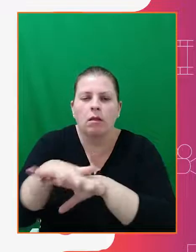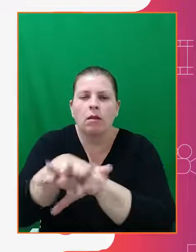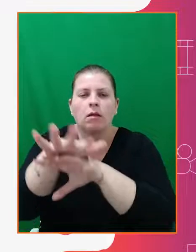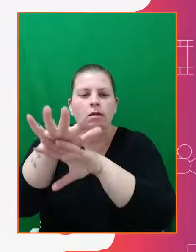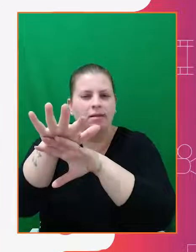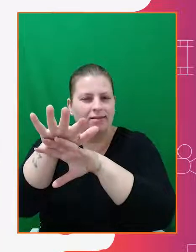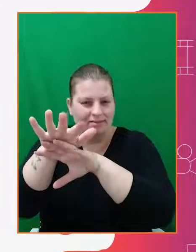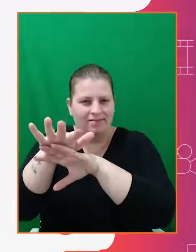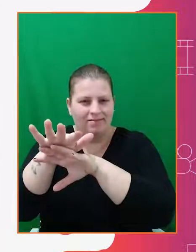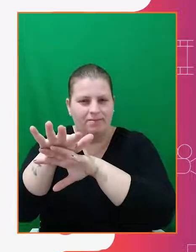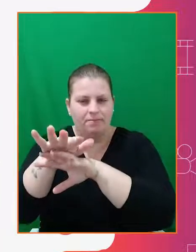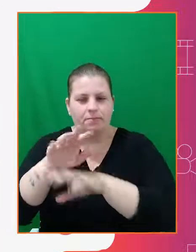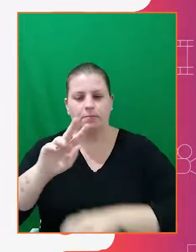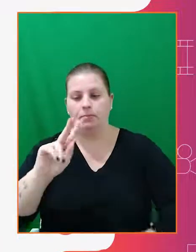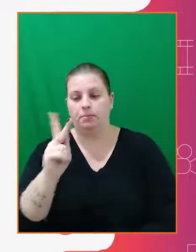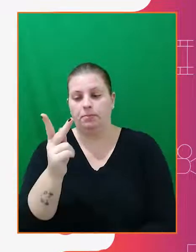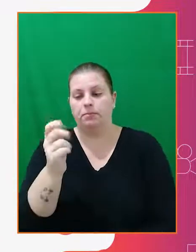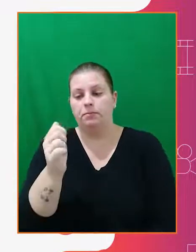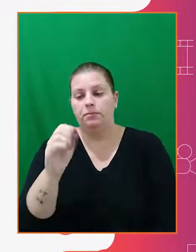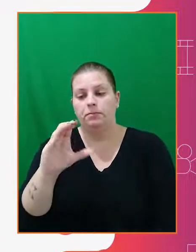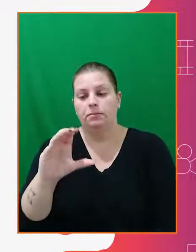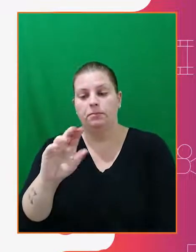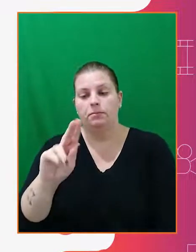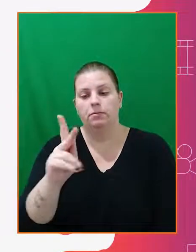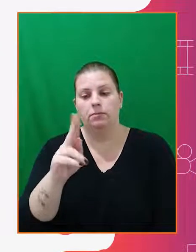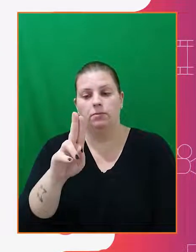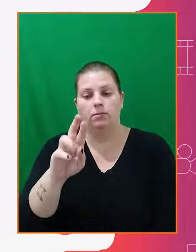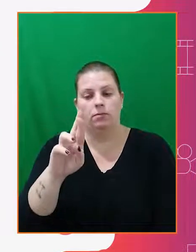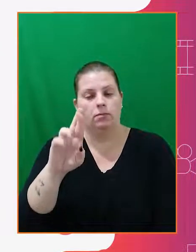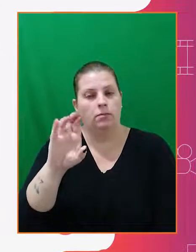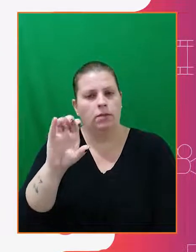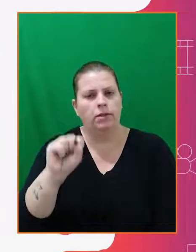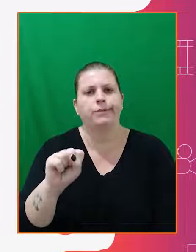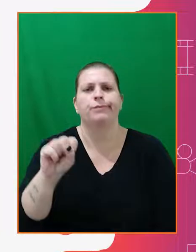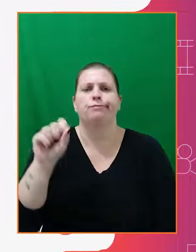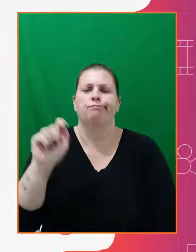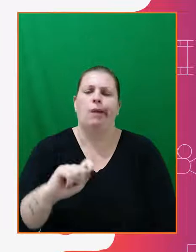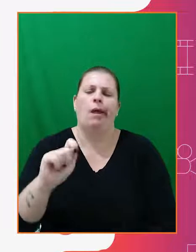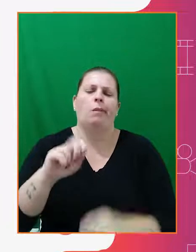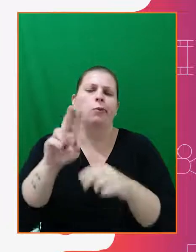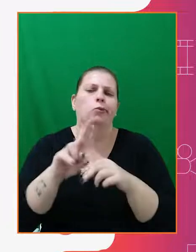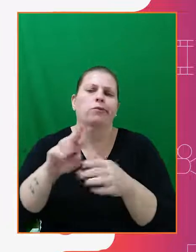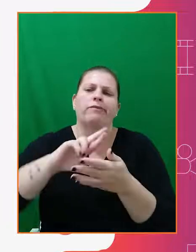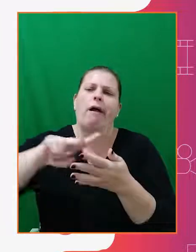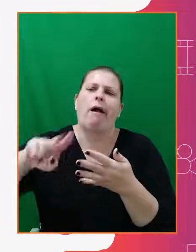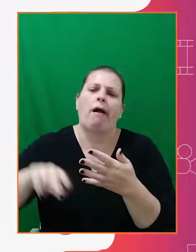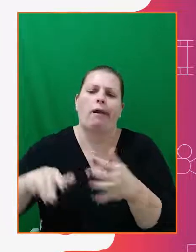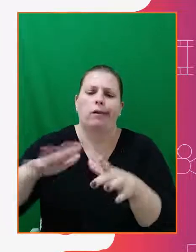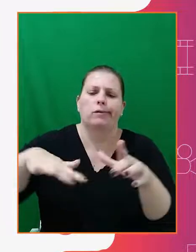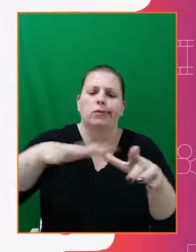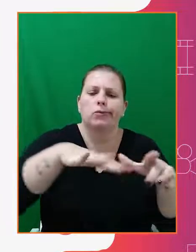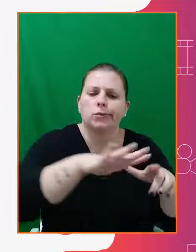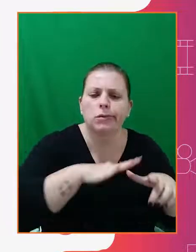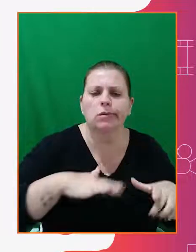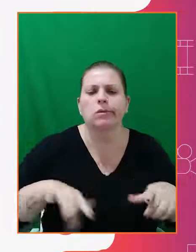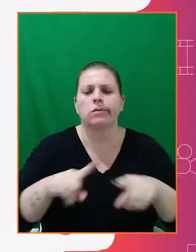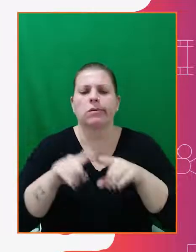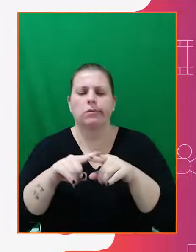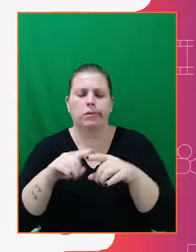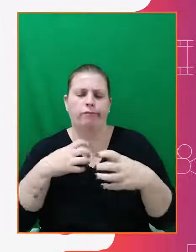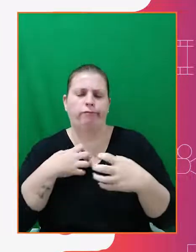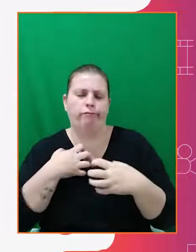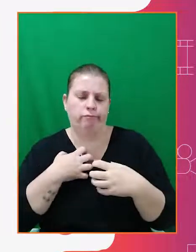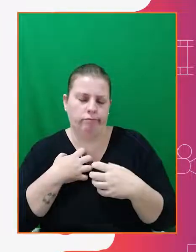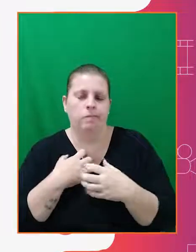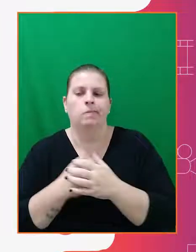As achuras podem ser utilizadas de diversas formas e em vários contextos. Agora vamos dar